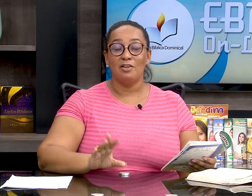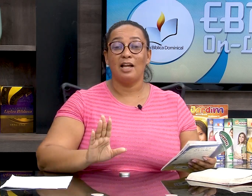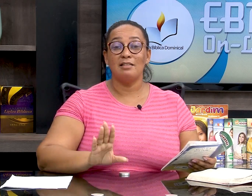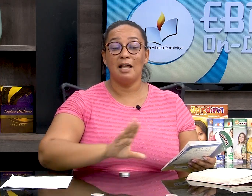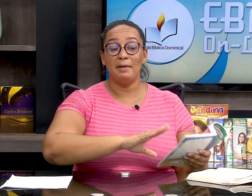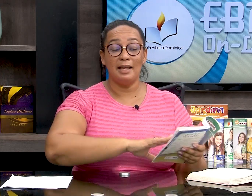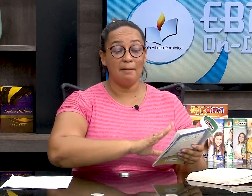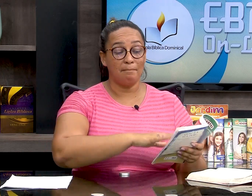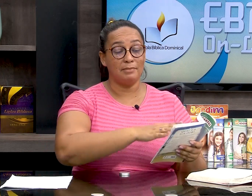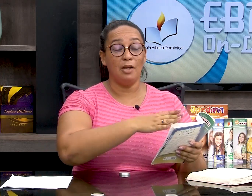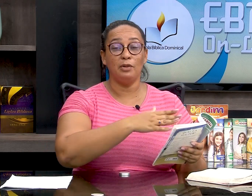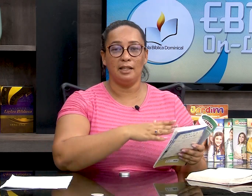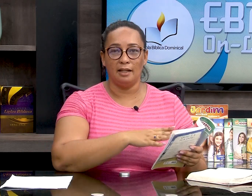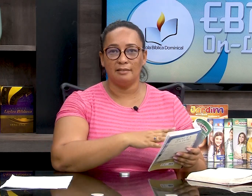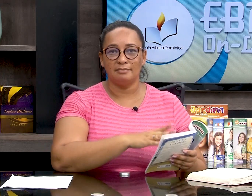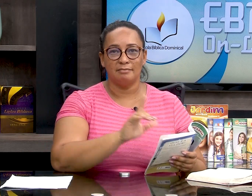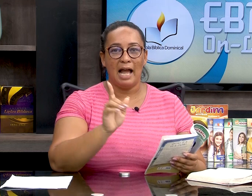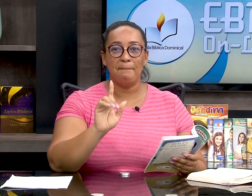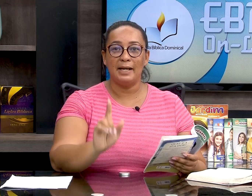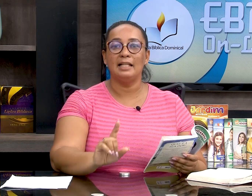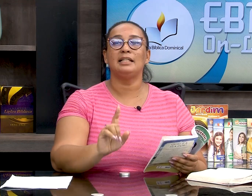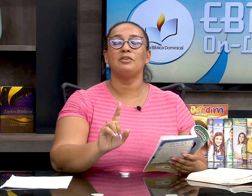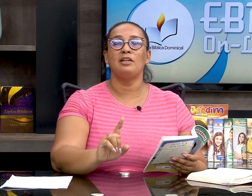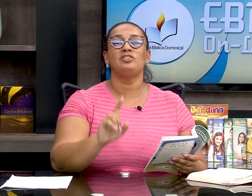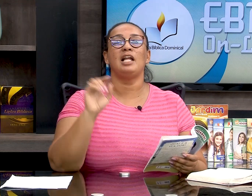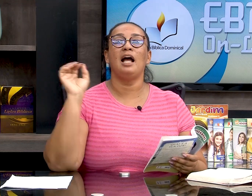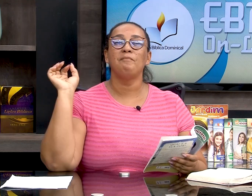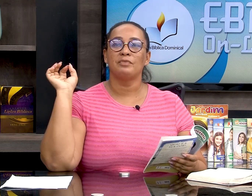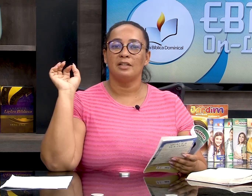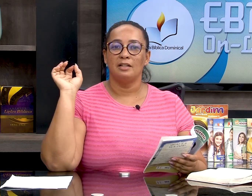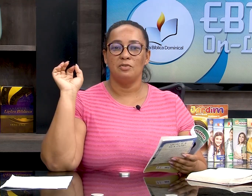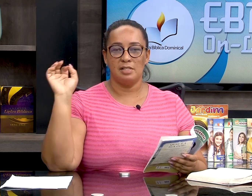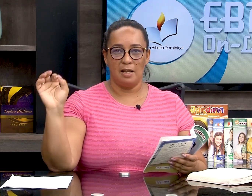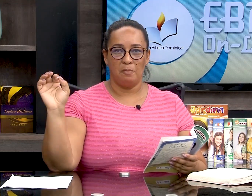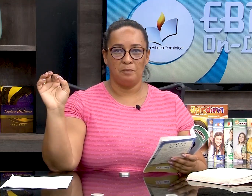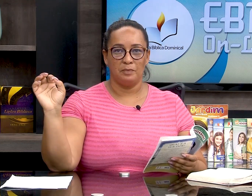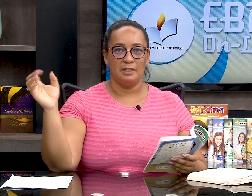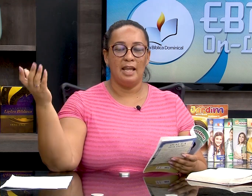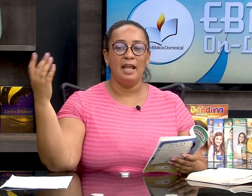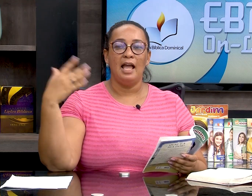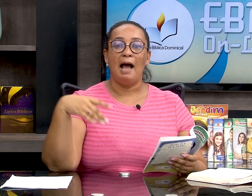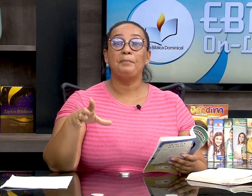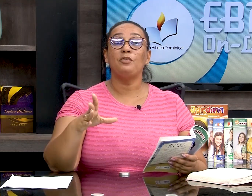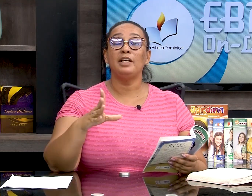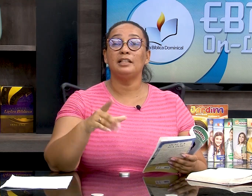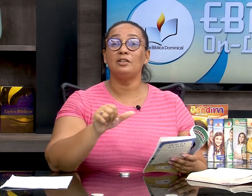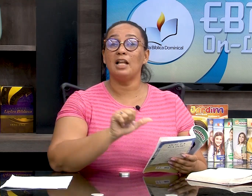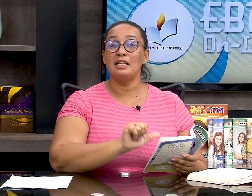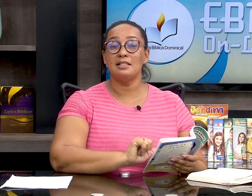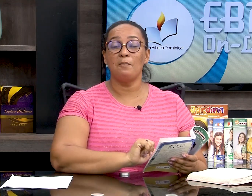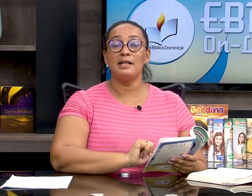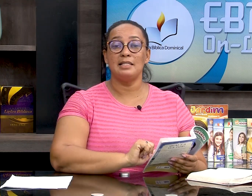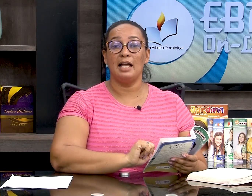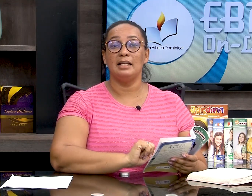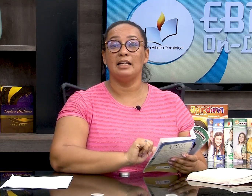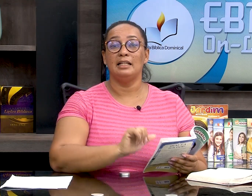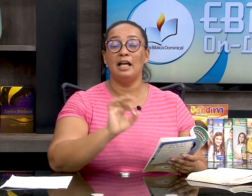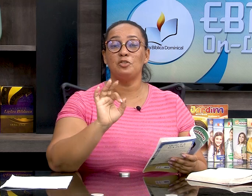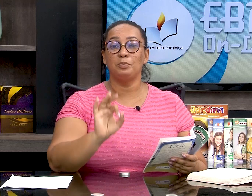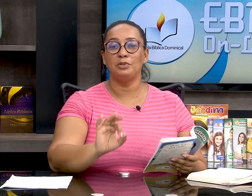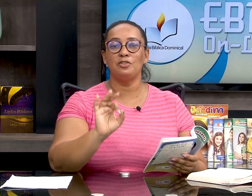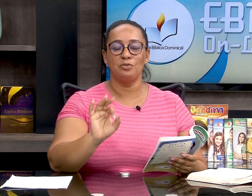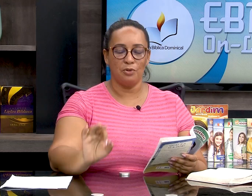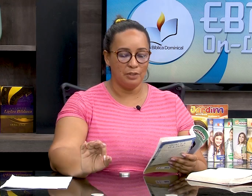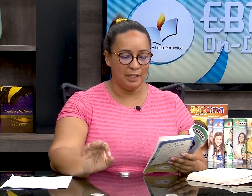só quero saber na teoria a prática eu quero estar no céu né aproveitando da lição passada